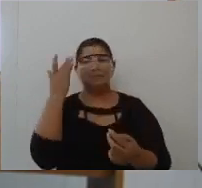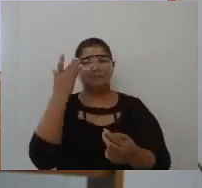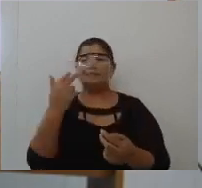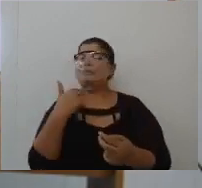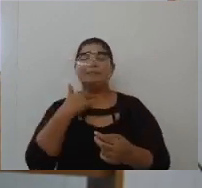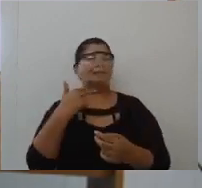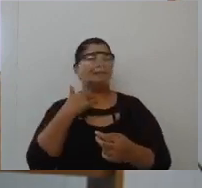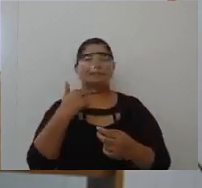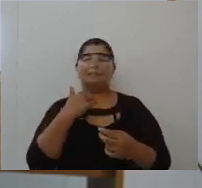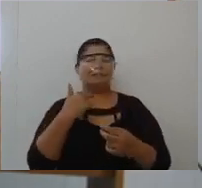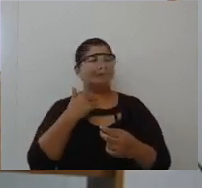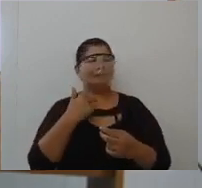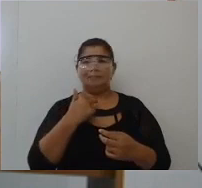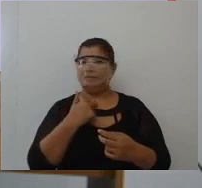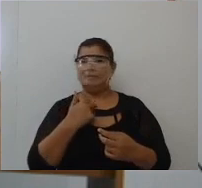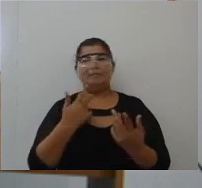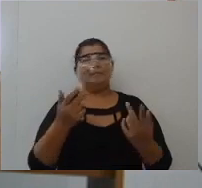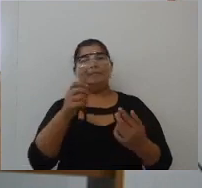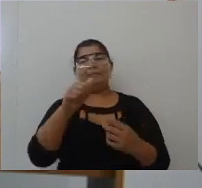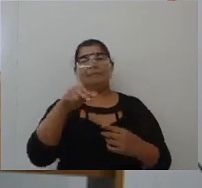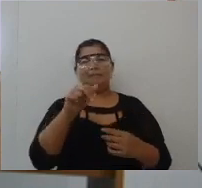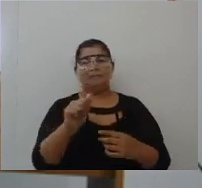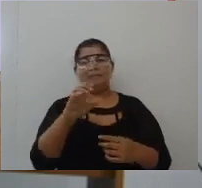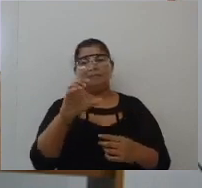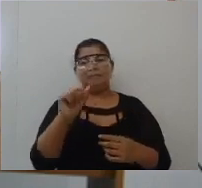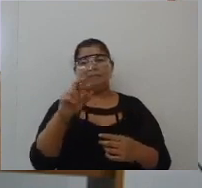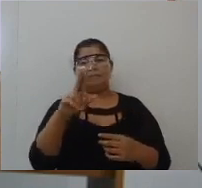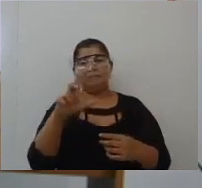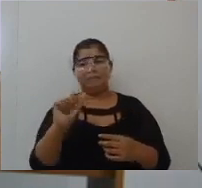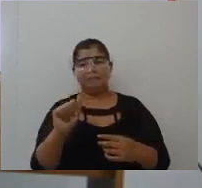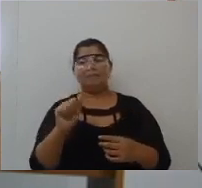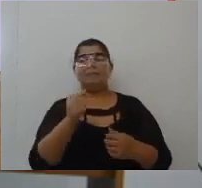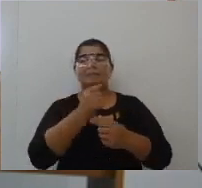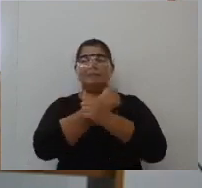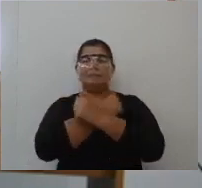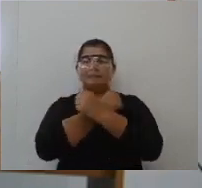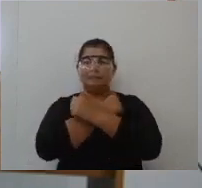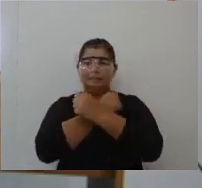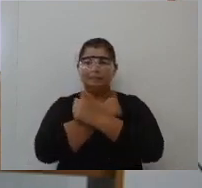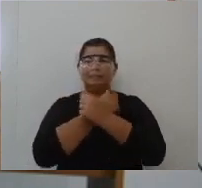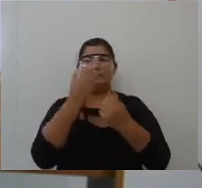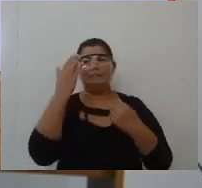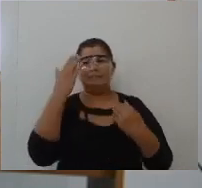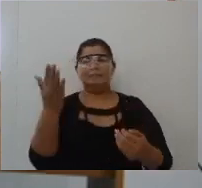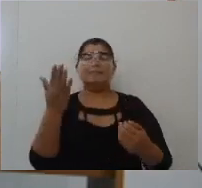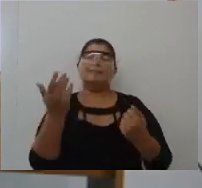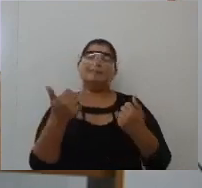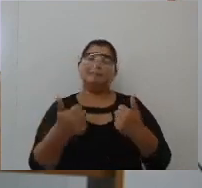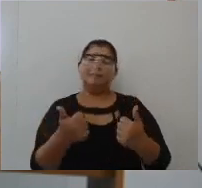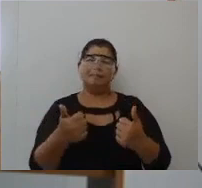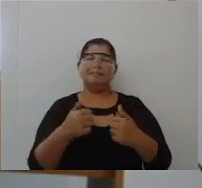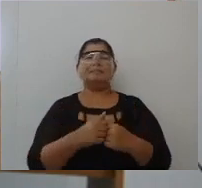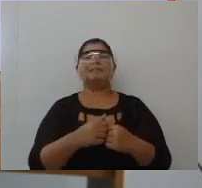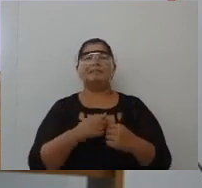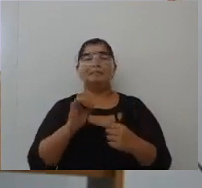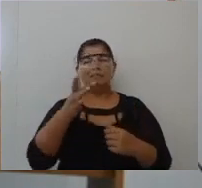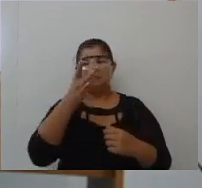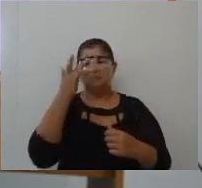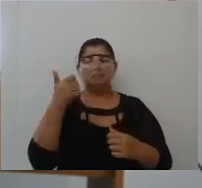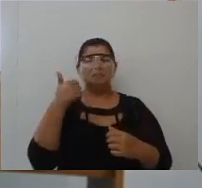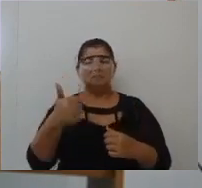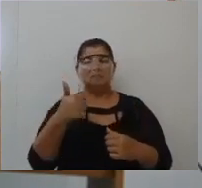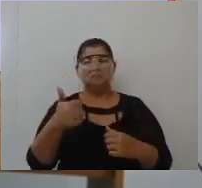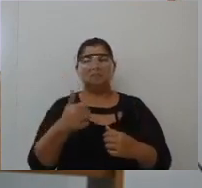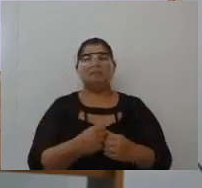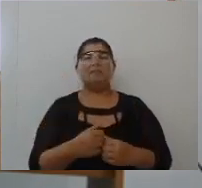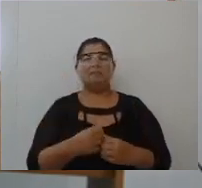argumentativa. Ana Carla Amorim, mandando aqui, ó, um abraço para você. Obrigado pelo carinho. Aqui só tem fera.